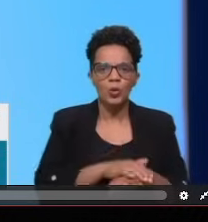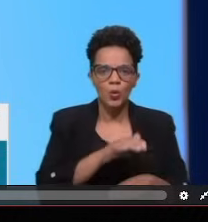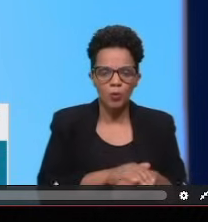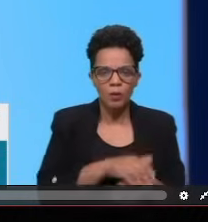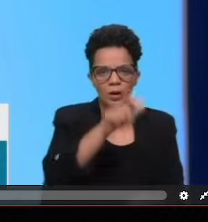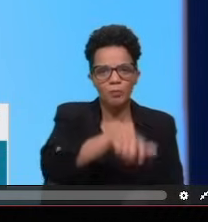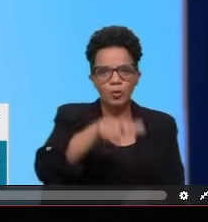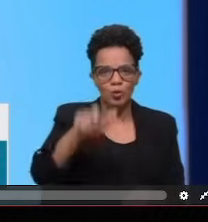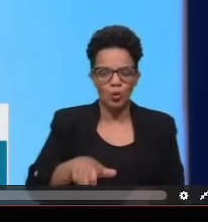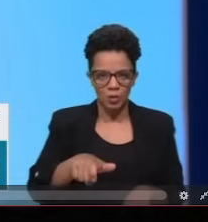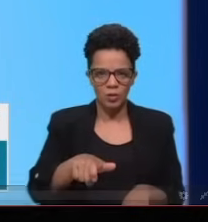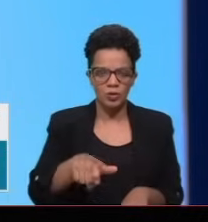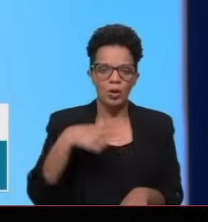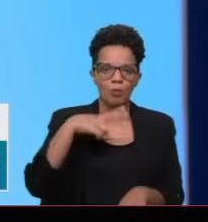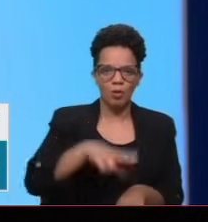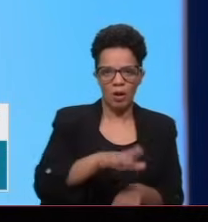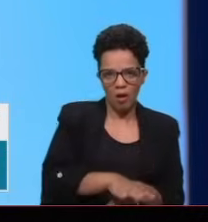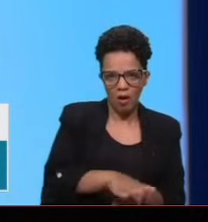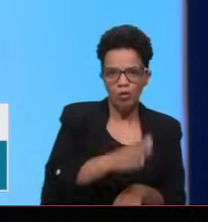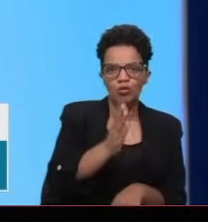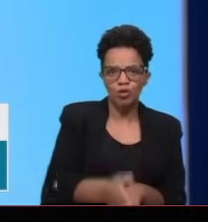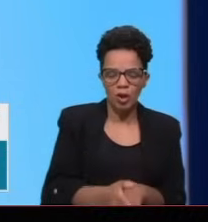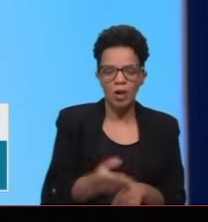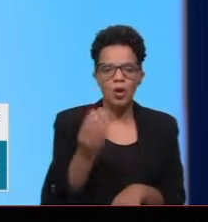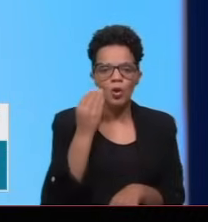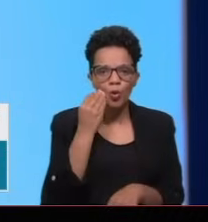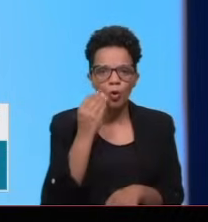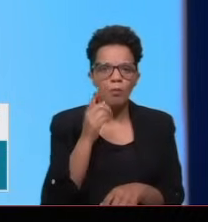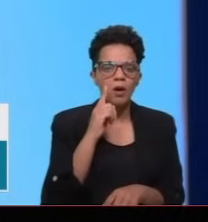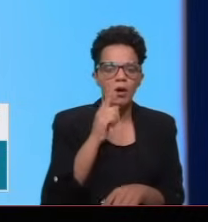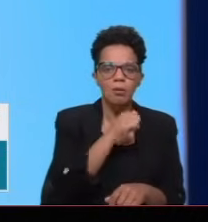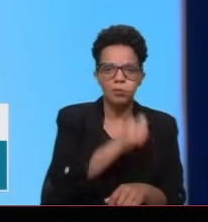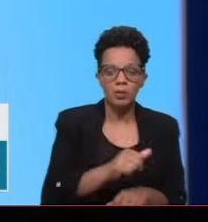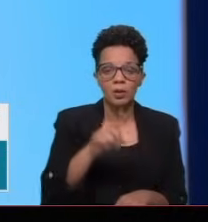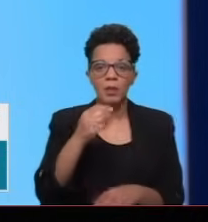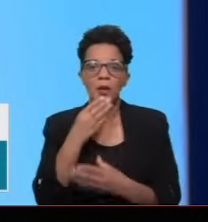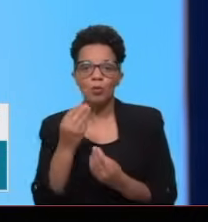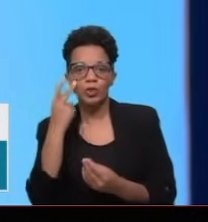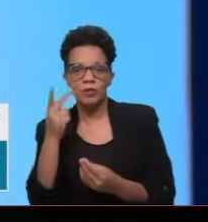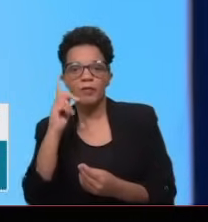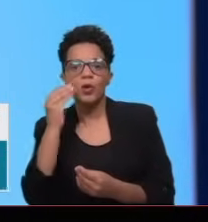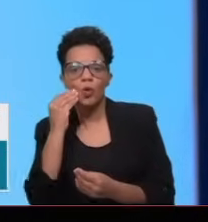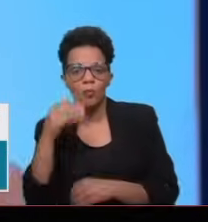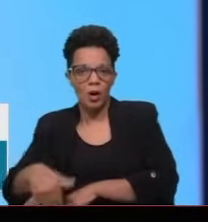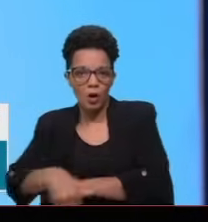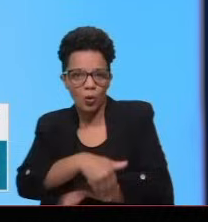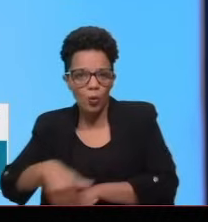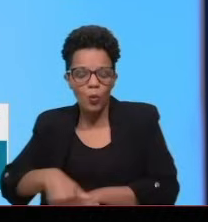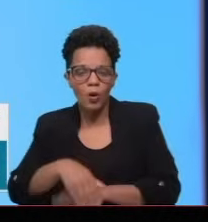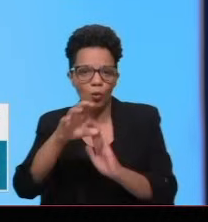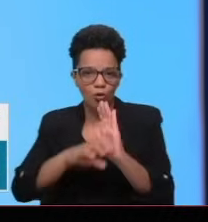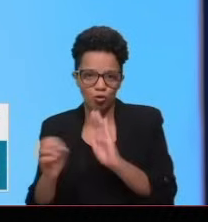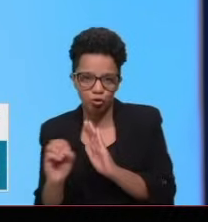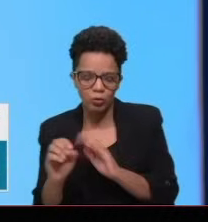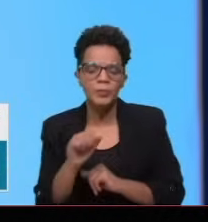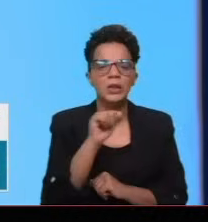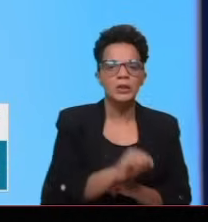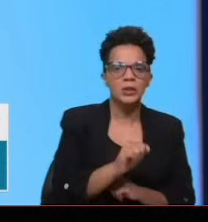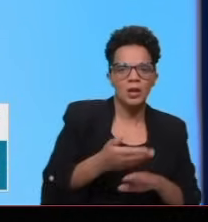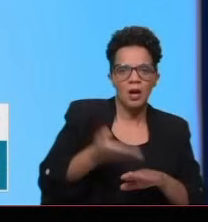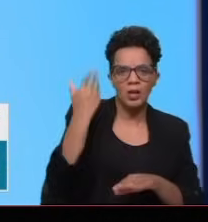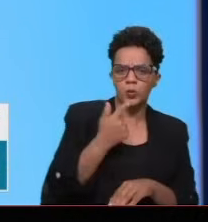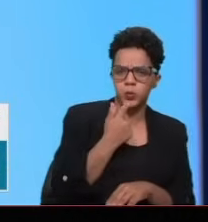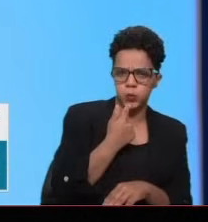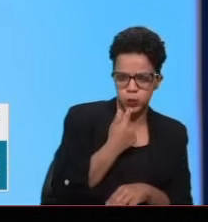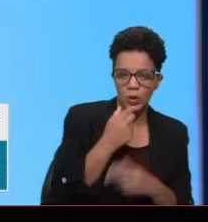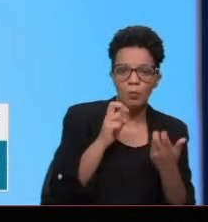de pessoas que já estão e que já estão em Portugal Muitas delas a Viver Como sab nas ruas a dormir em condições completamente eram já muitas eram já